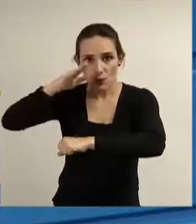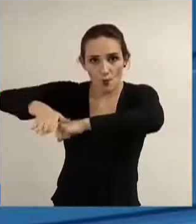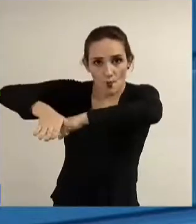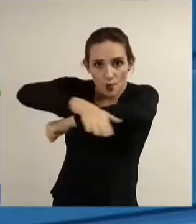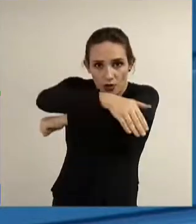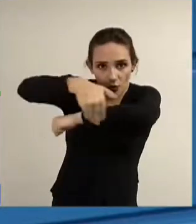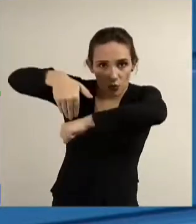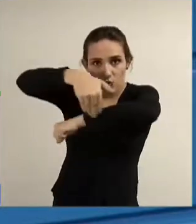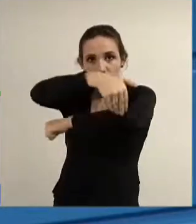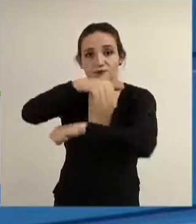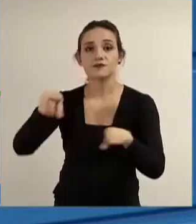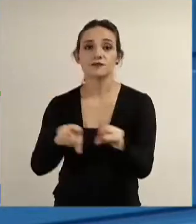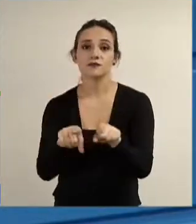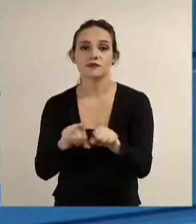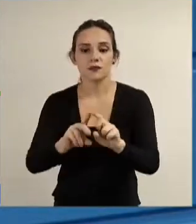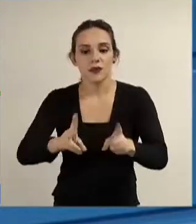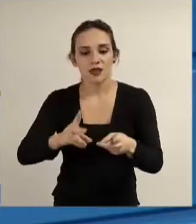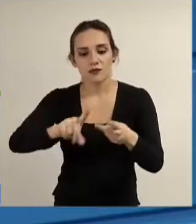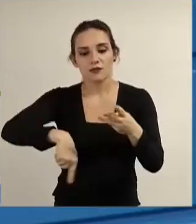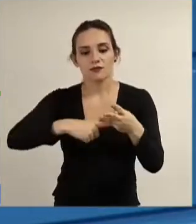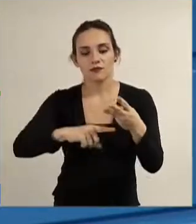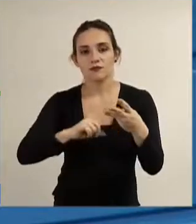Também ao governador do Estado,